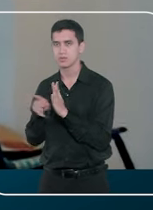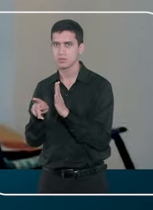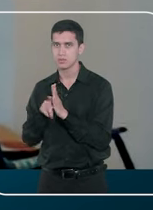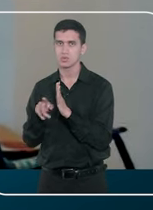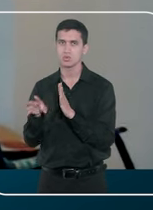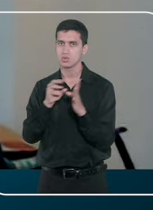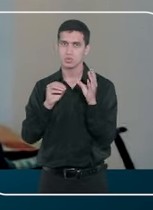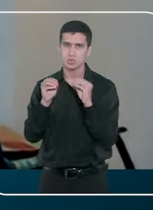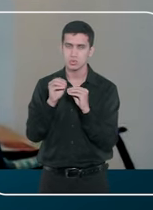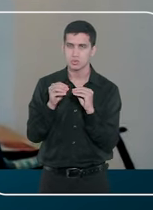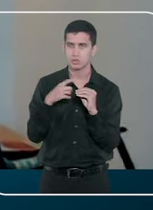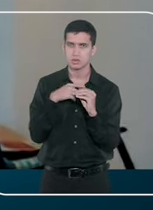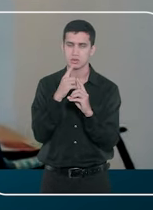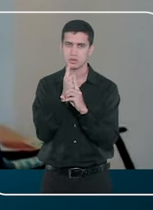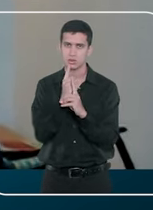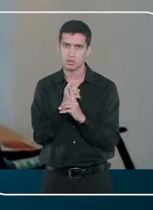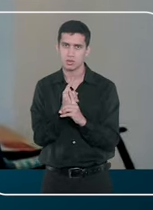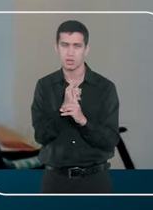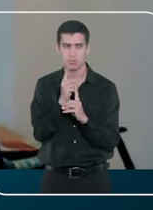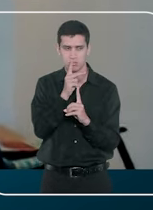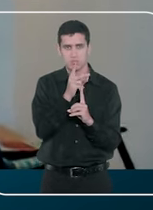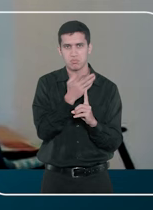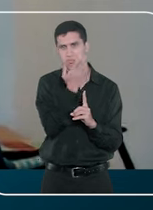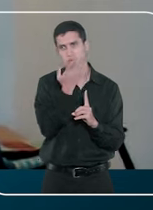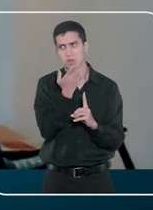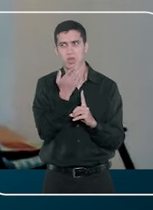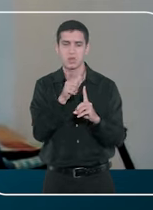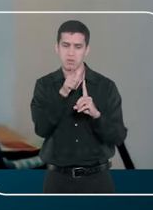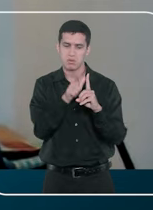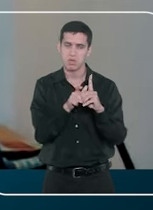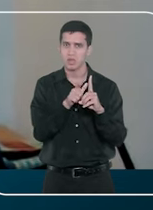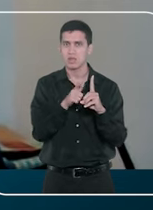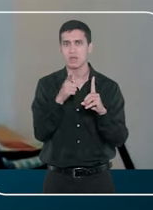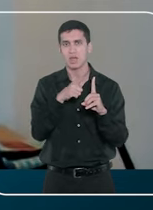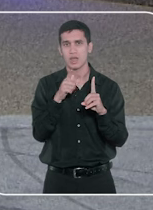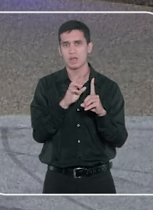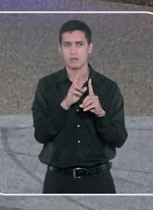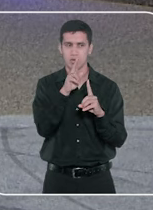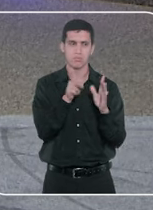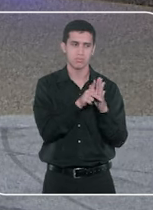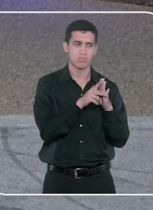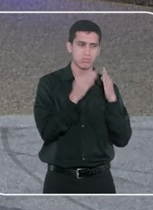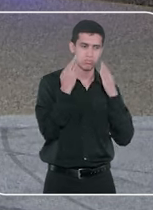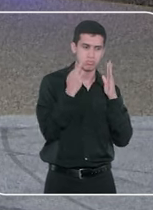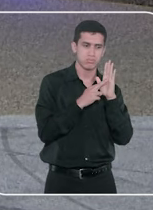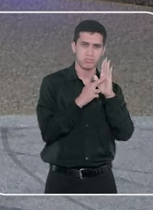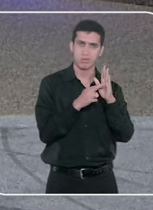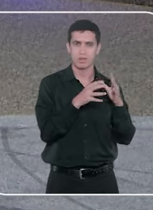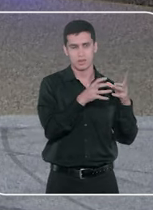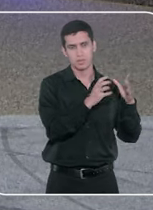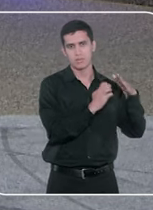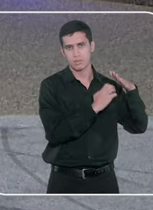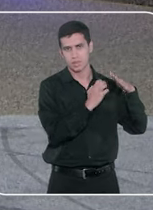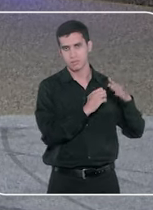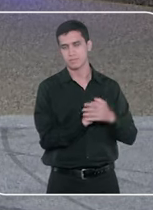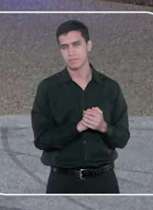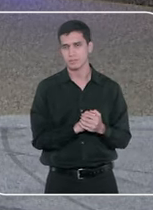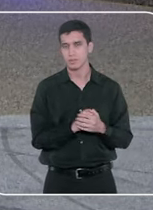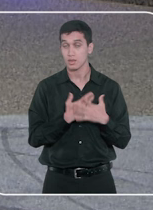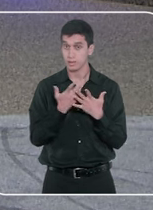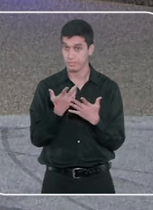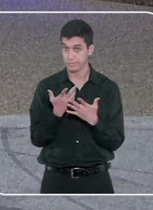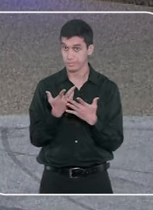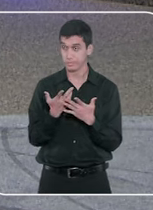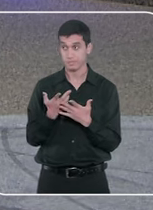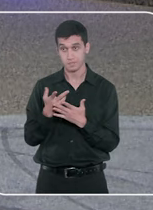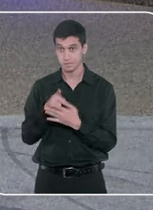ilícitos atribuíveis a pessoas jurídicas, empresas que se envolvem em atos de corrupção. É, agora, professora Andréa